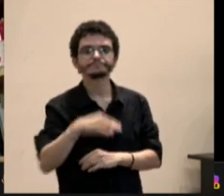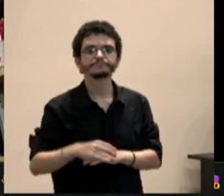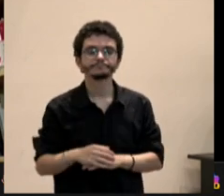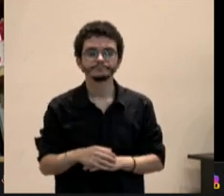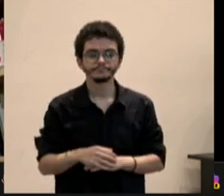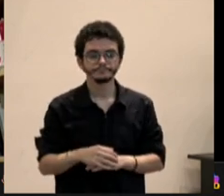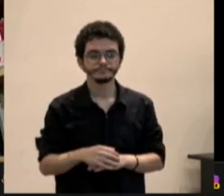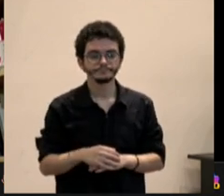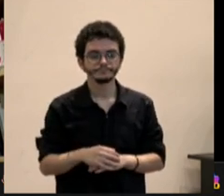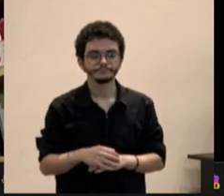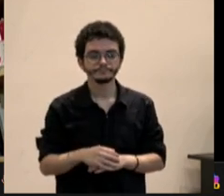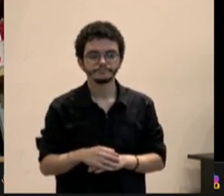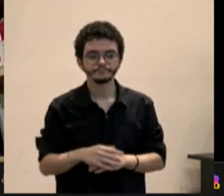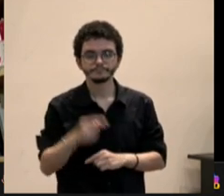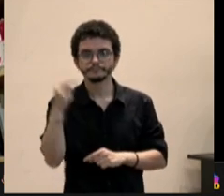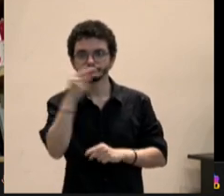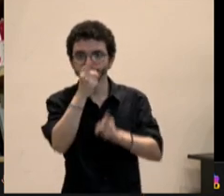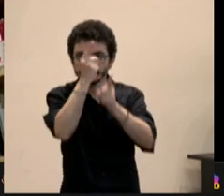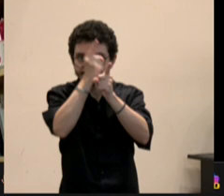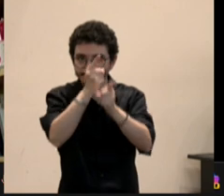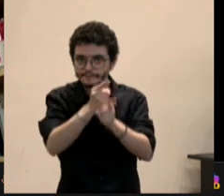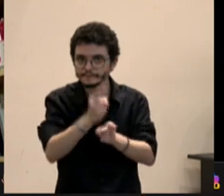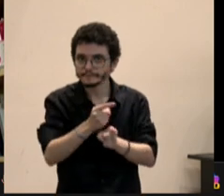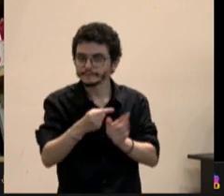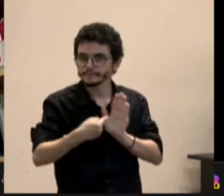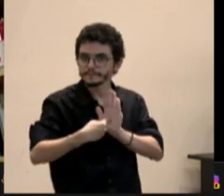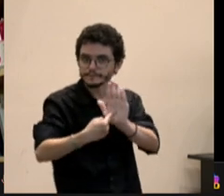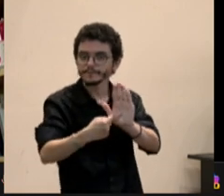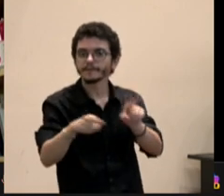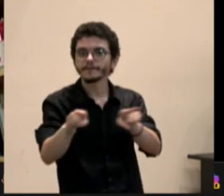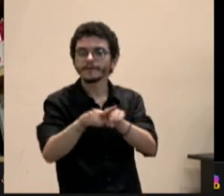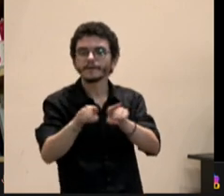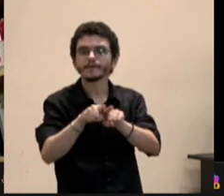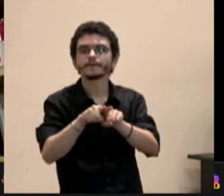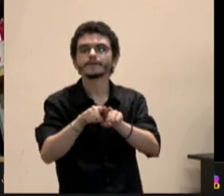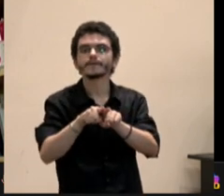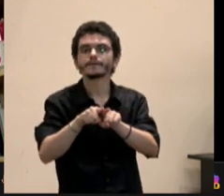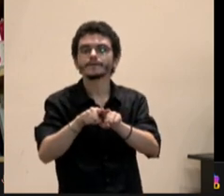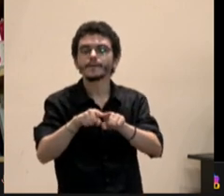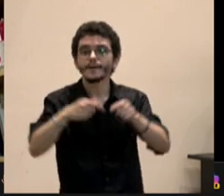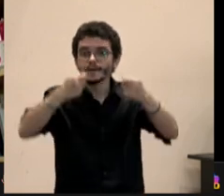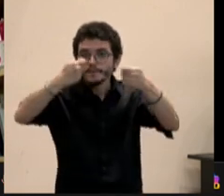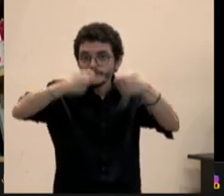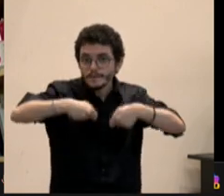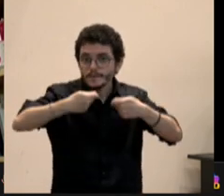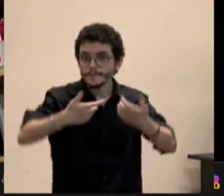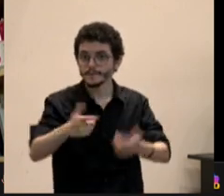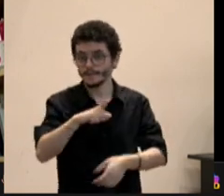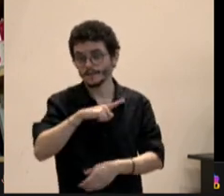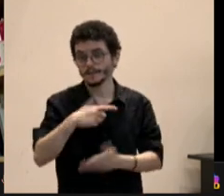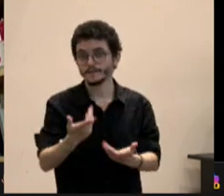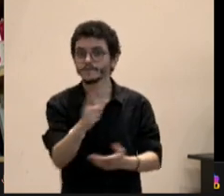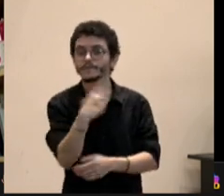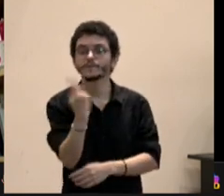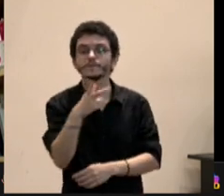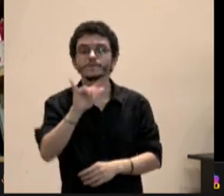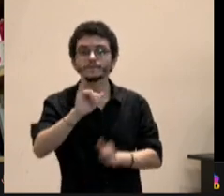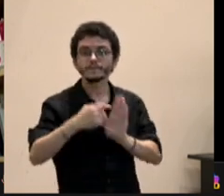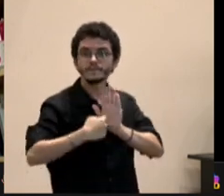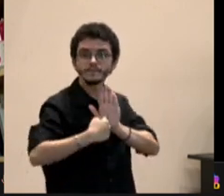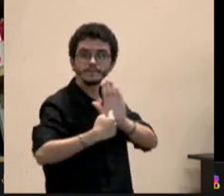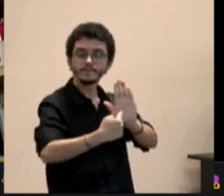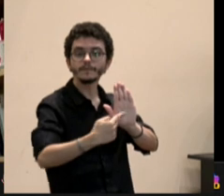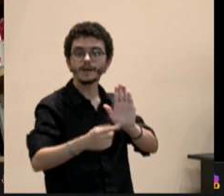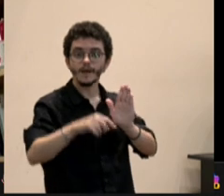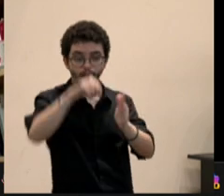que esse diagnóstico trouxe e para as necessidades que temos, nós vamos apontar no texto